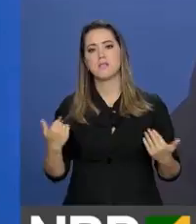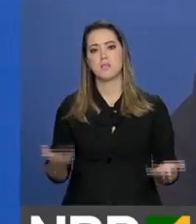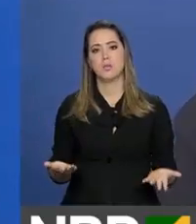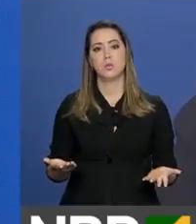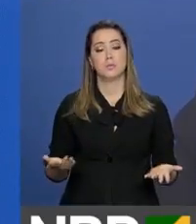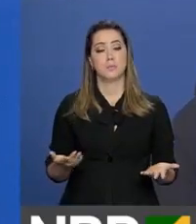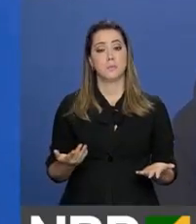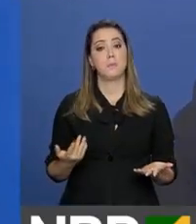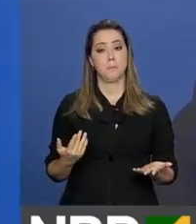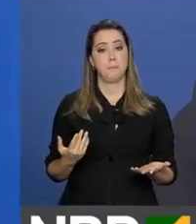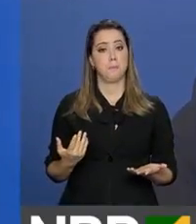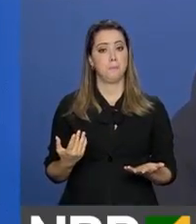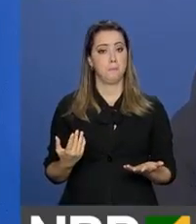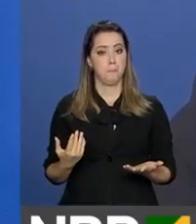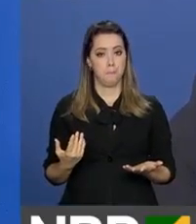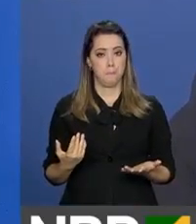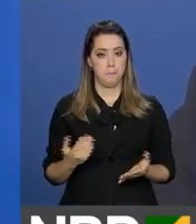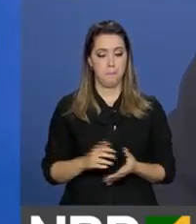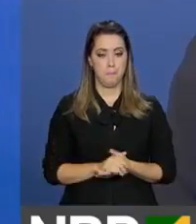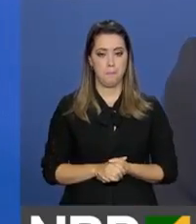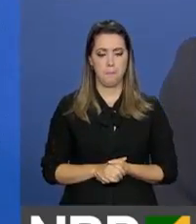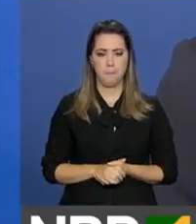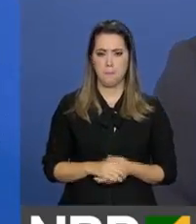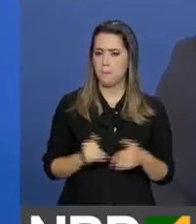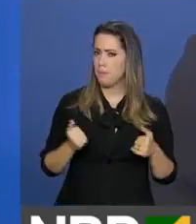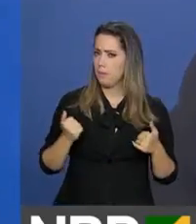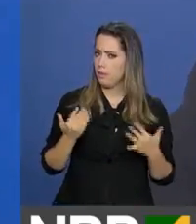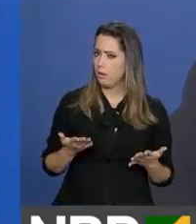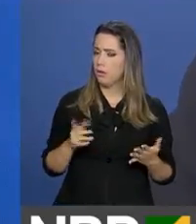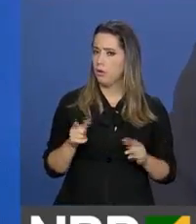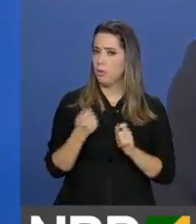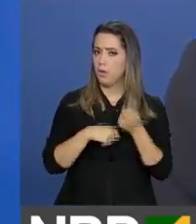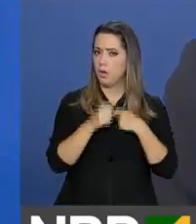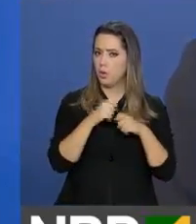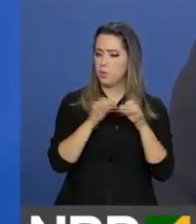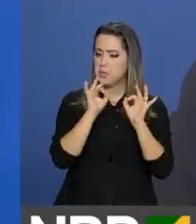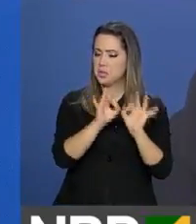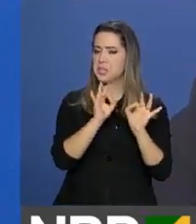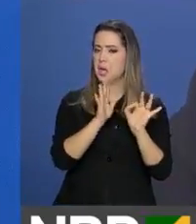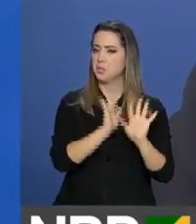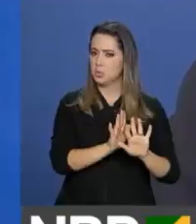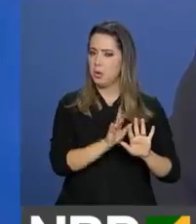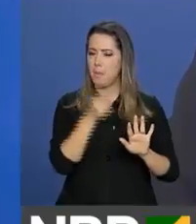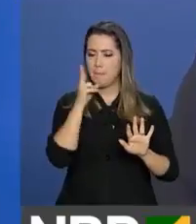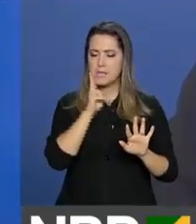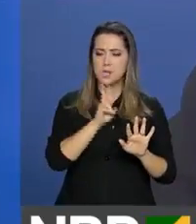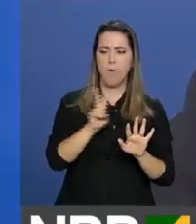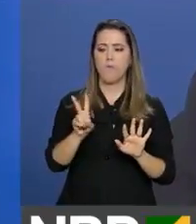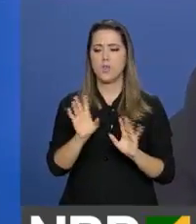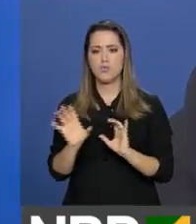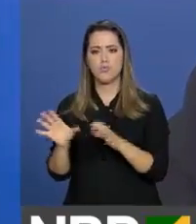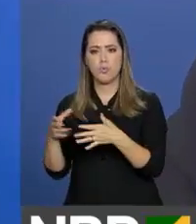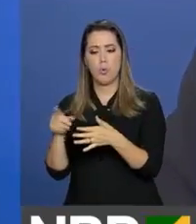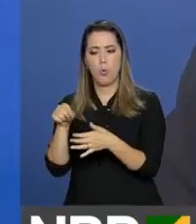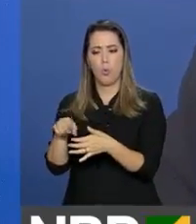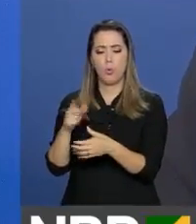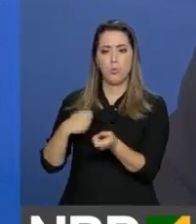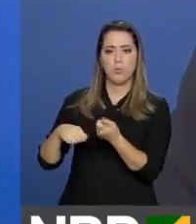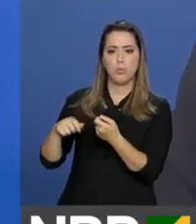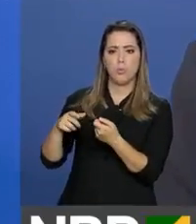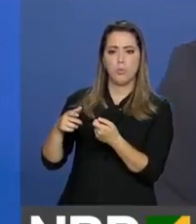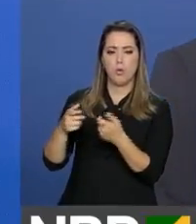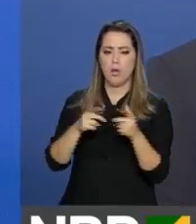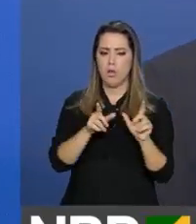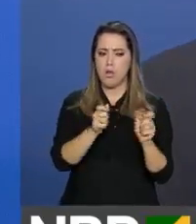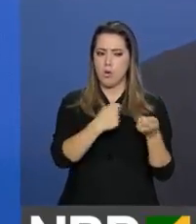jamais adquirido pelo nosso país. Então, na economia se fez muito, mas quando eu vejo, meus senhores e minhas senhoras, o que foi feito em